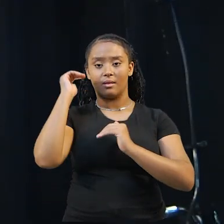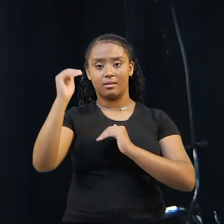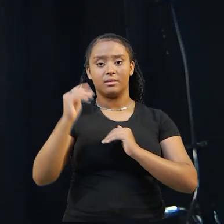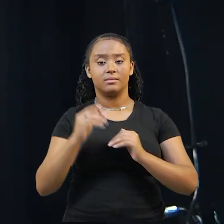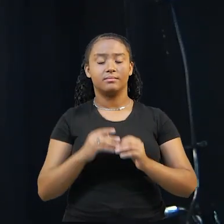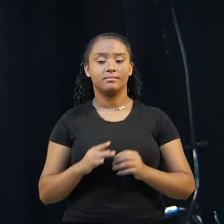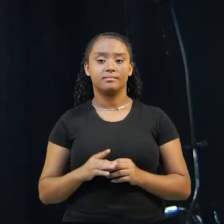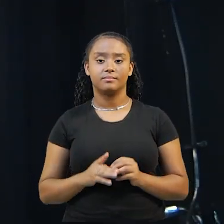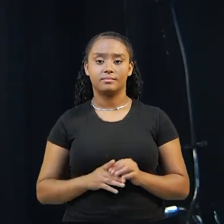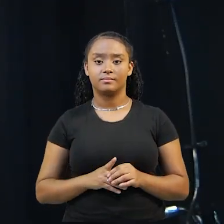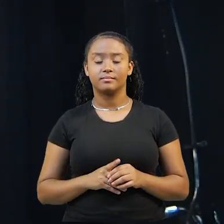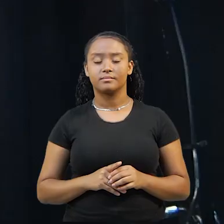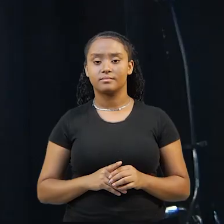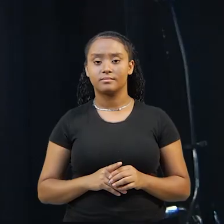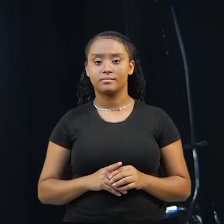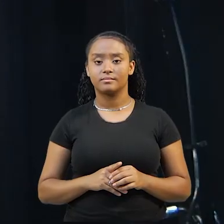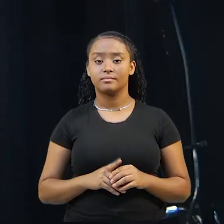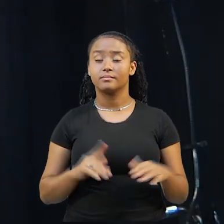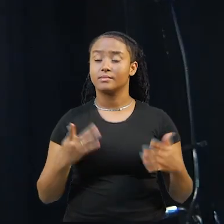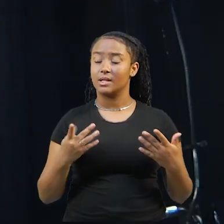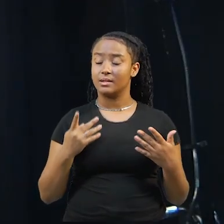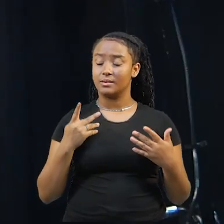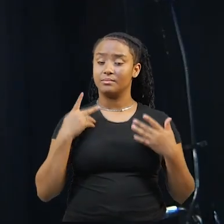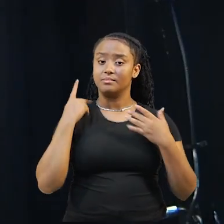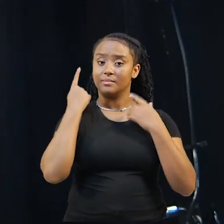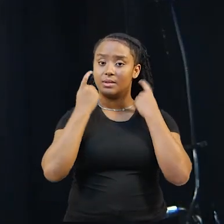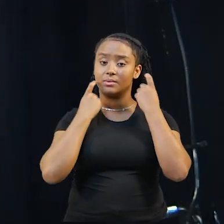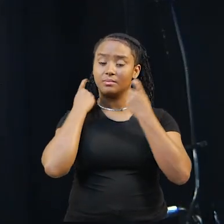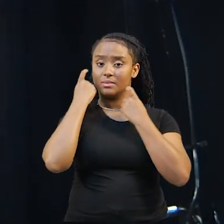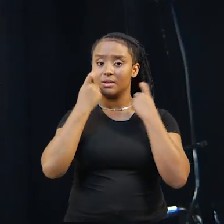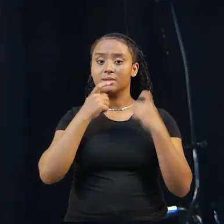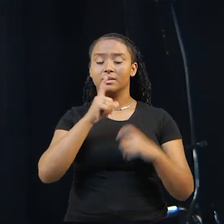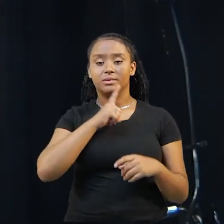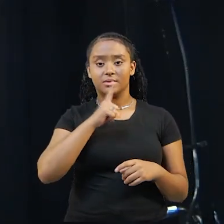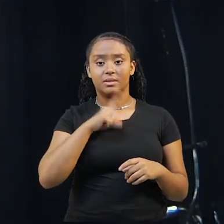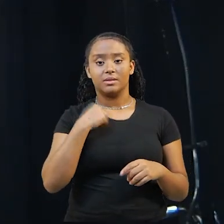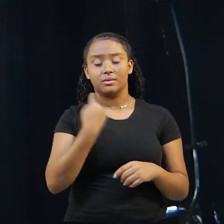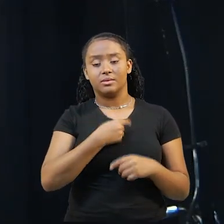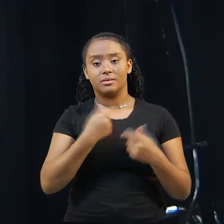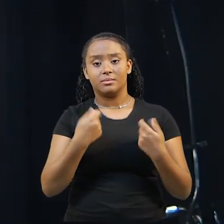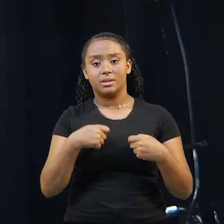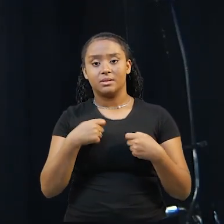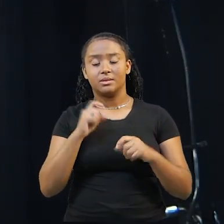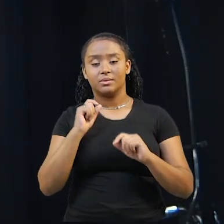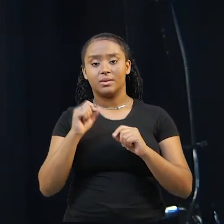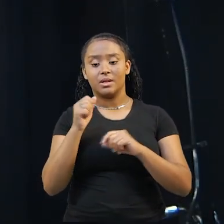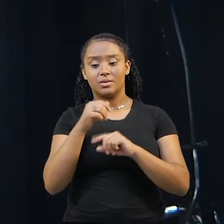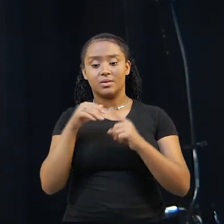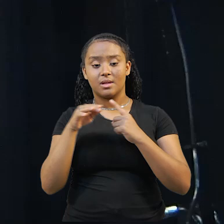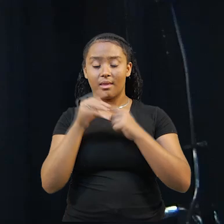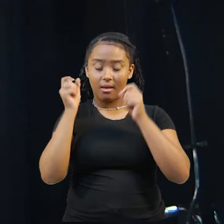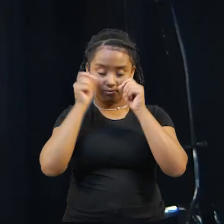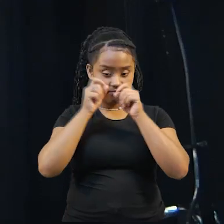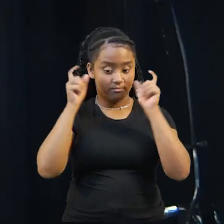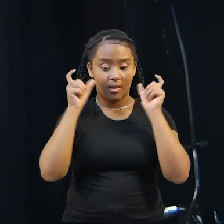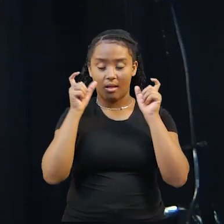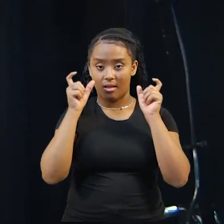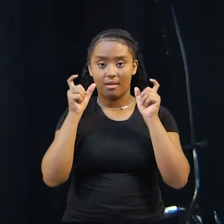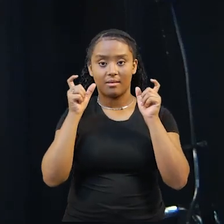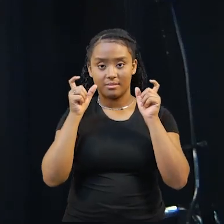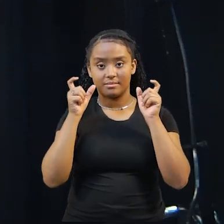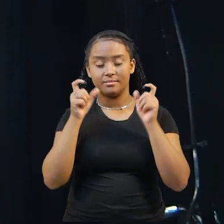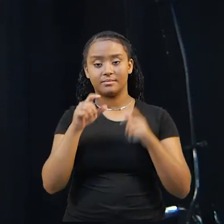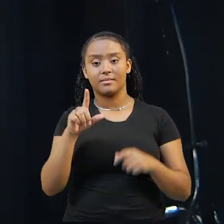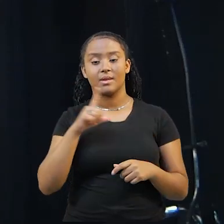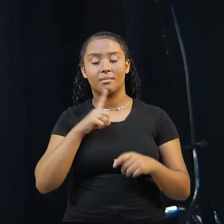Então, é um cenário preocupante. Eu acho que a gente precisa realmente envolver a sociedade mais para que a gente